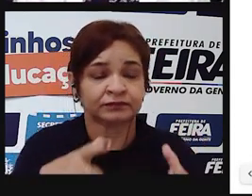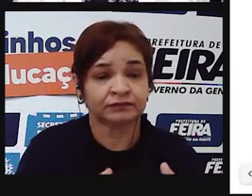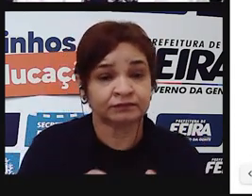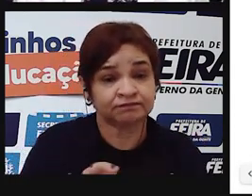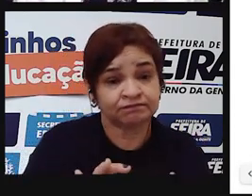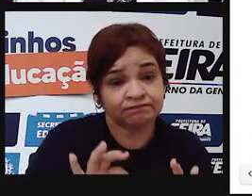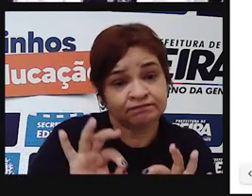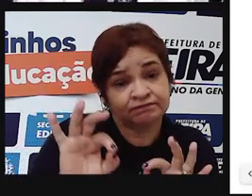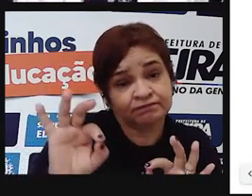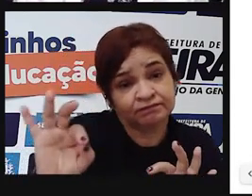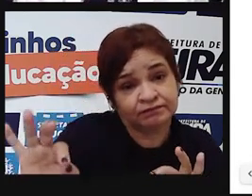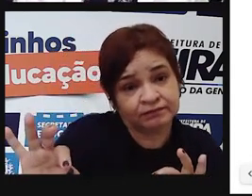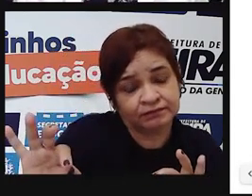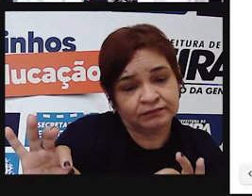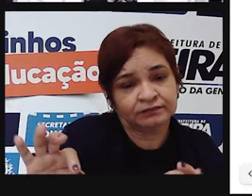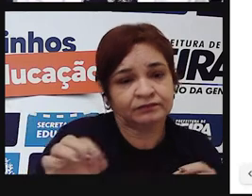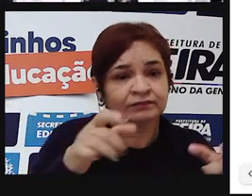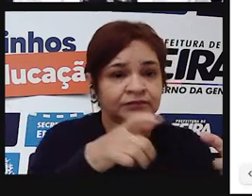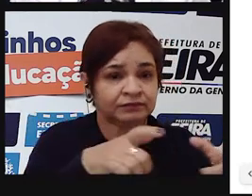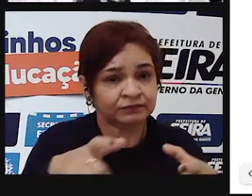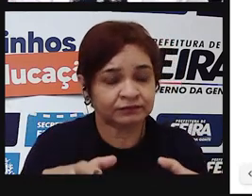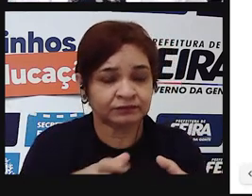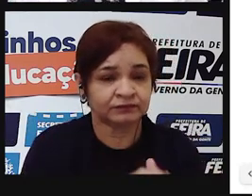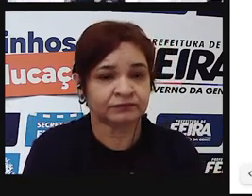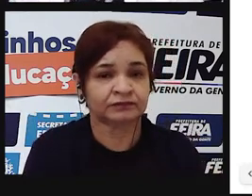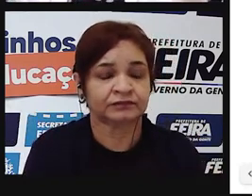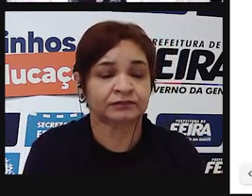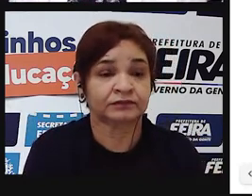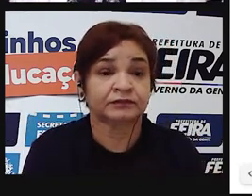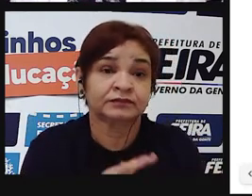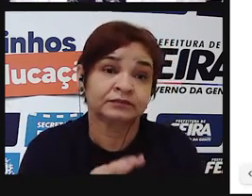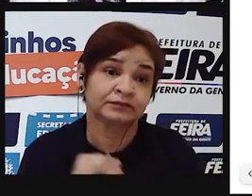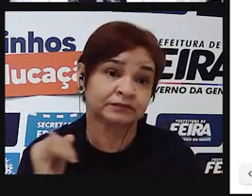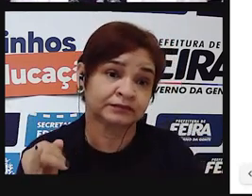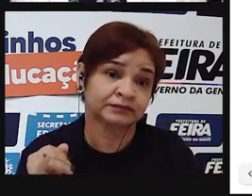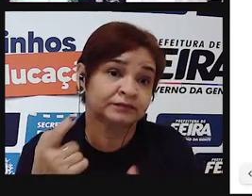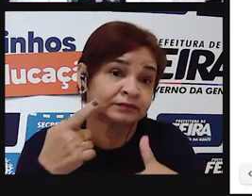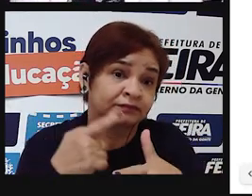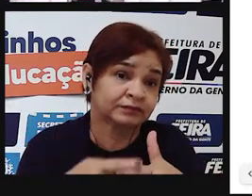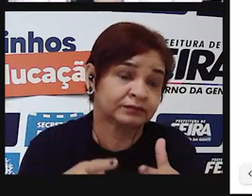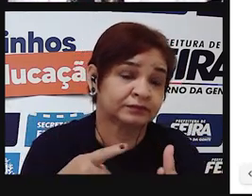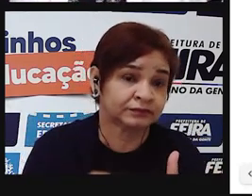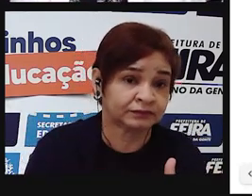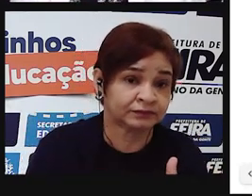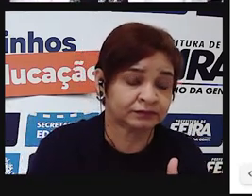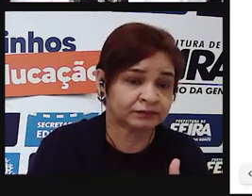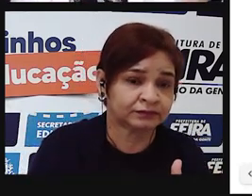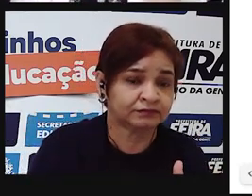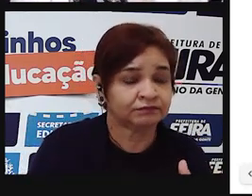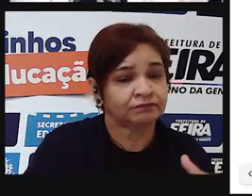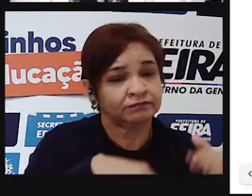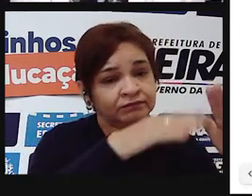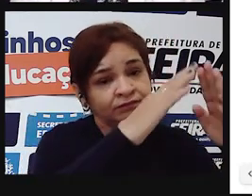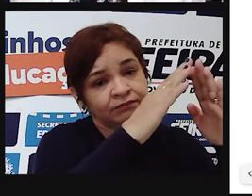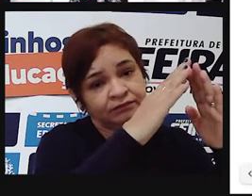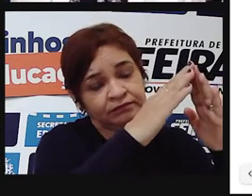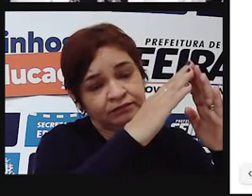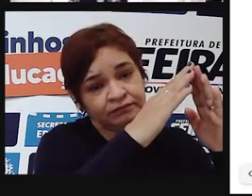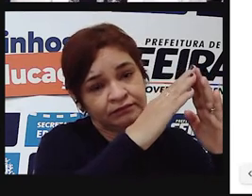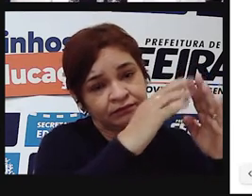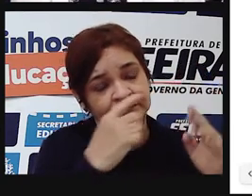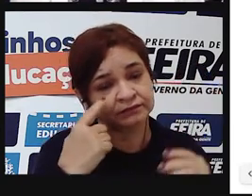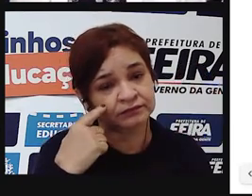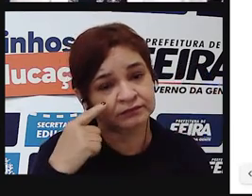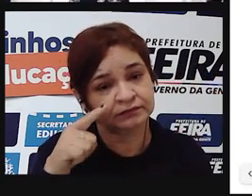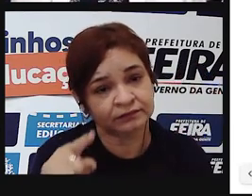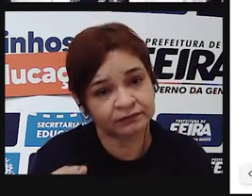mais afastados dos centros urbanos. E aí, um dos problemas que surge são as favelas, como a gente viu na